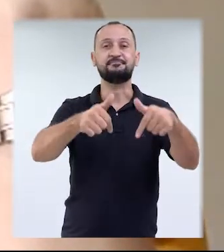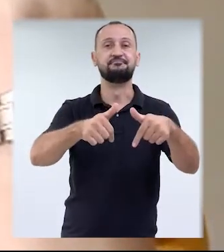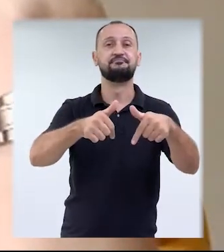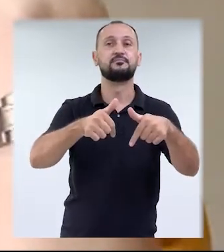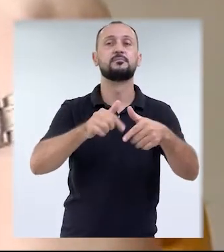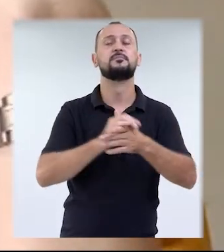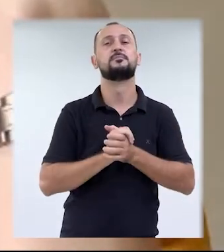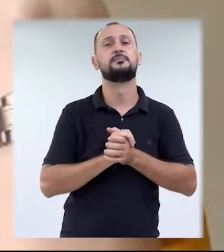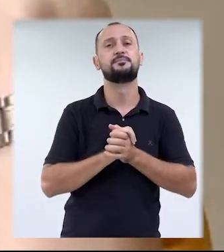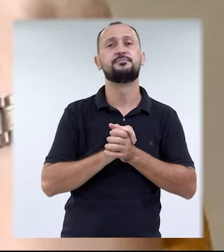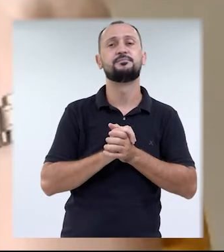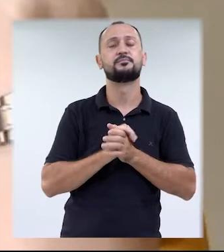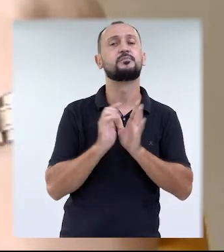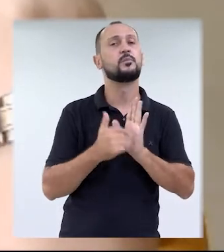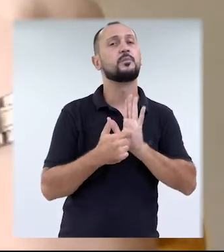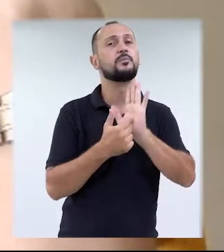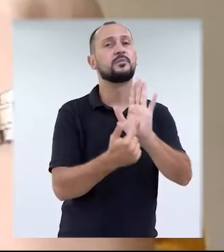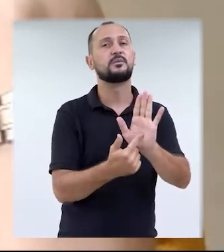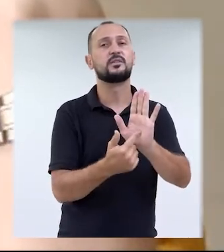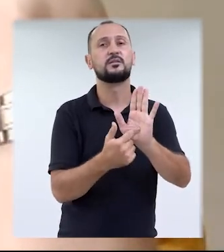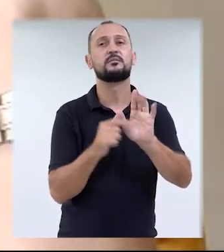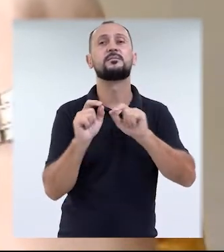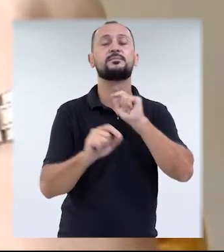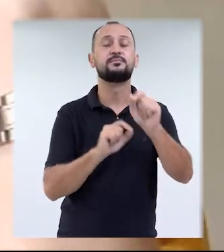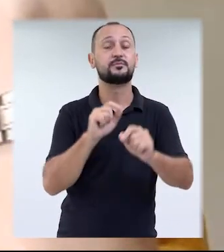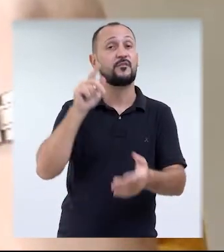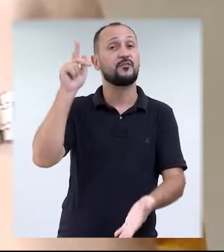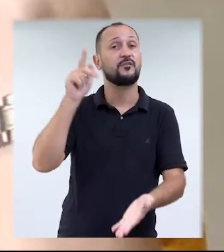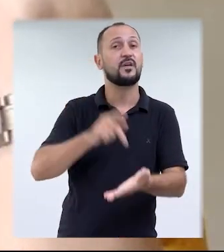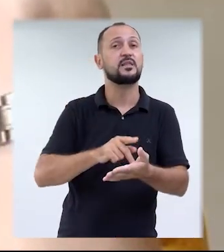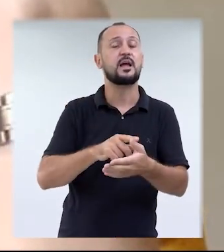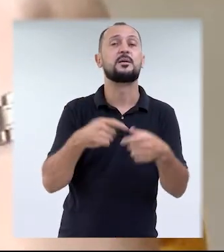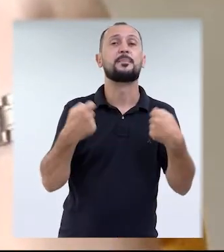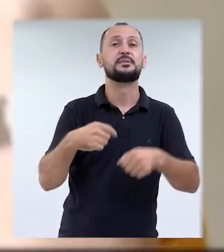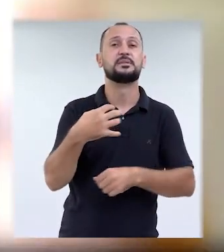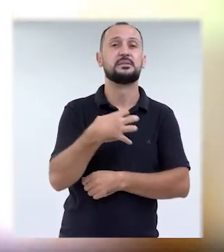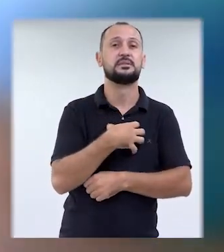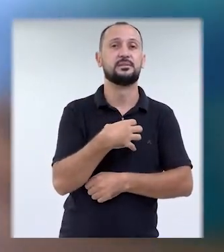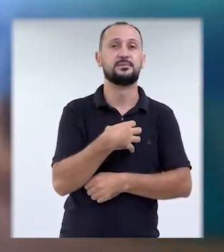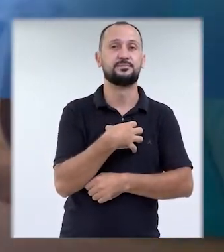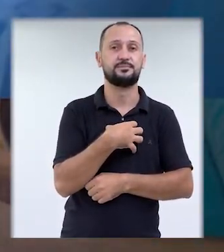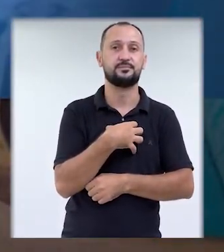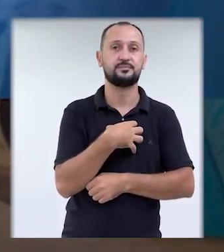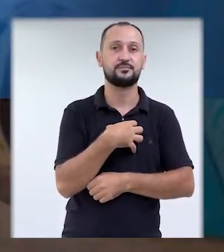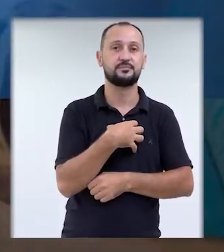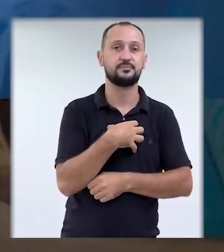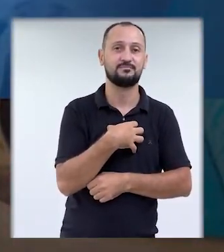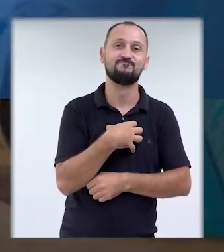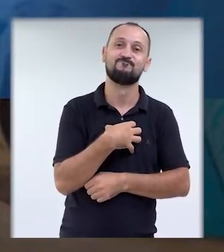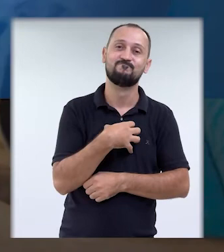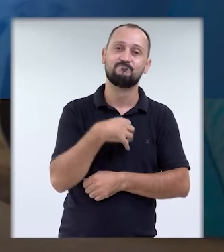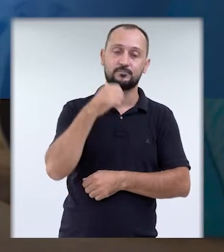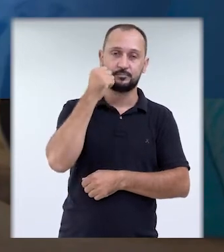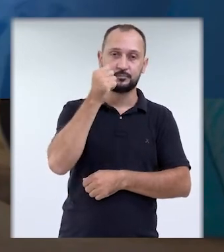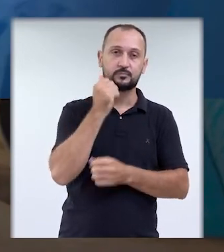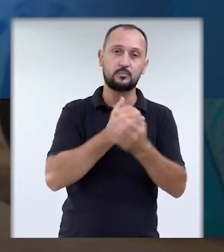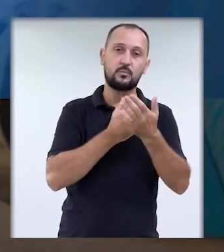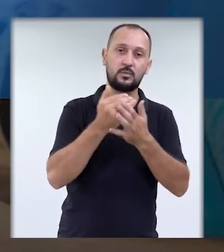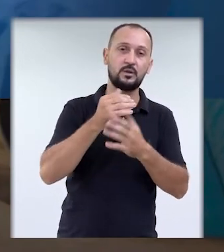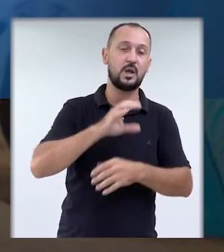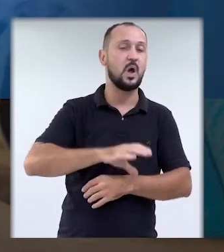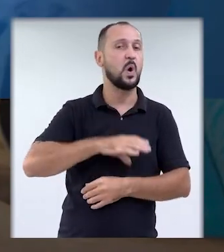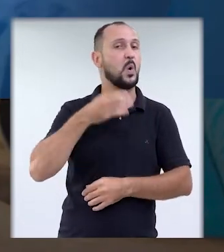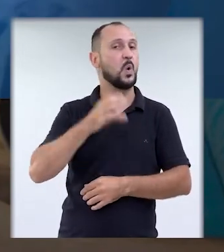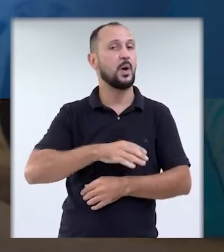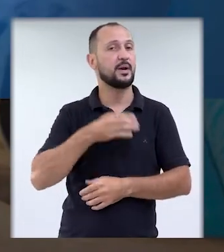si e de expressar o que realmente se sente. Então, essas mulheres passam a